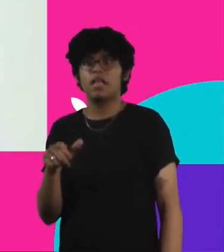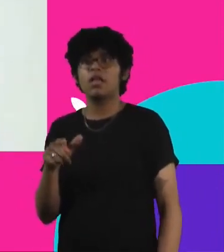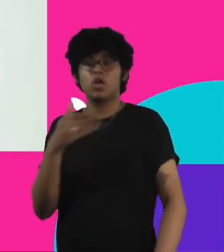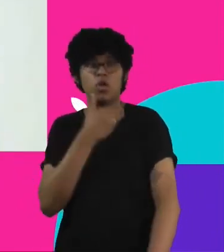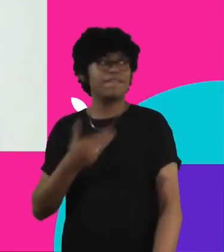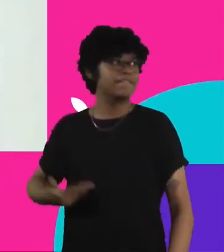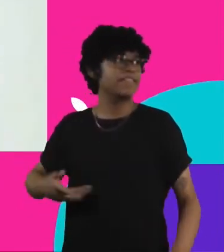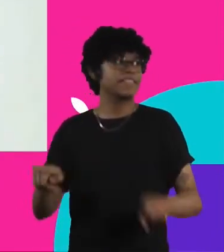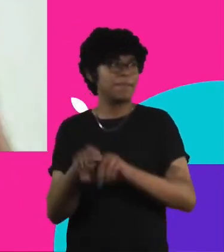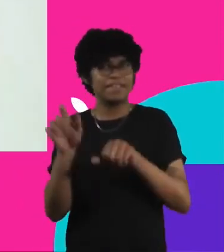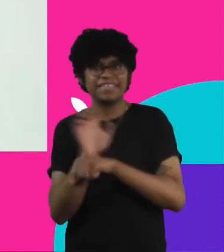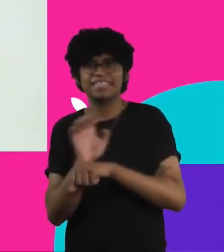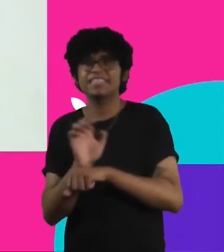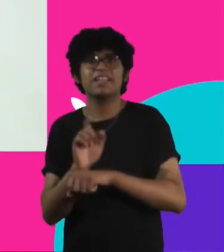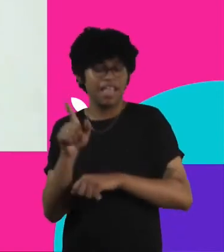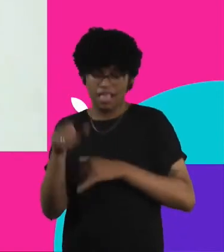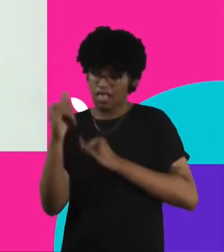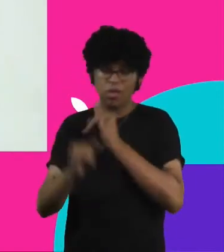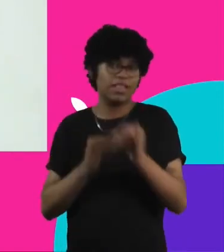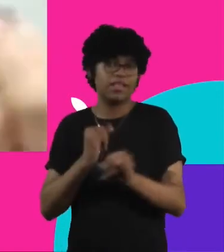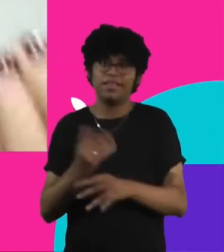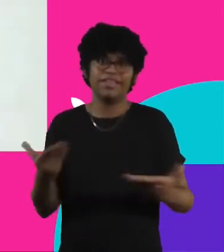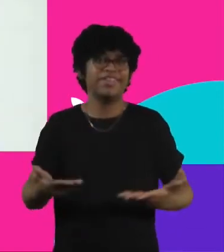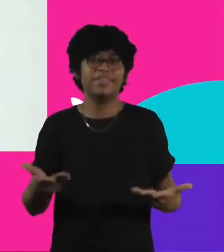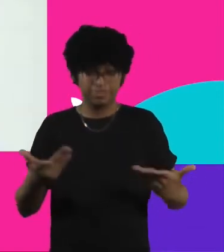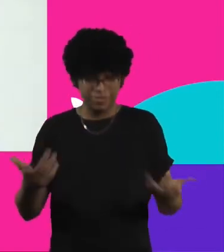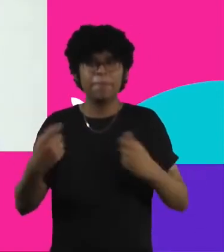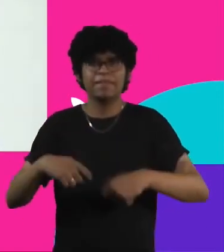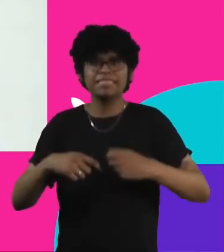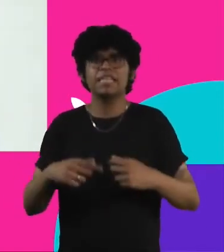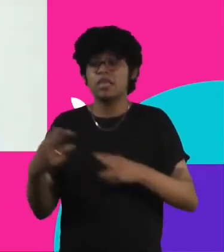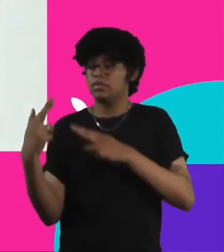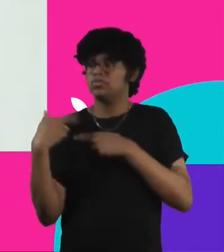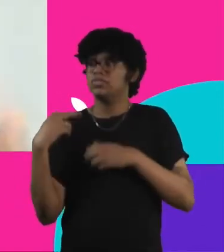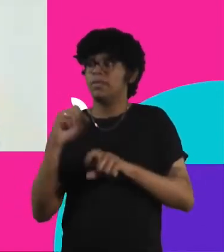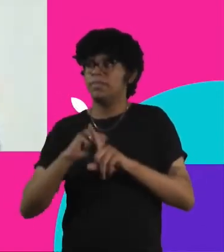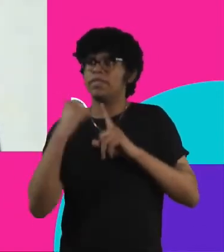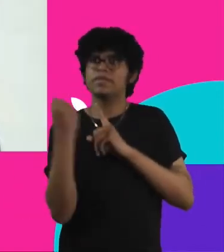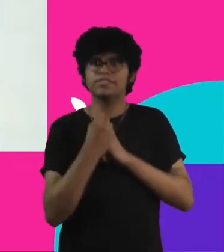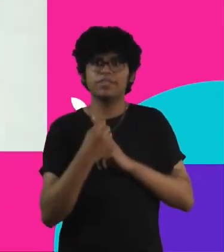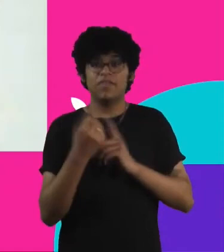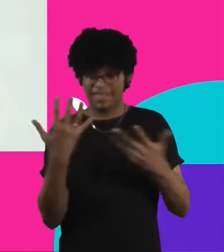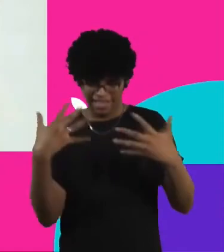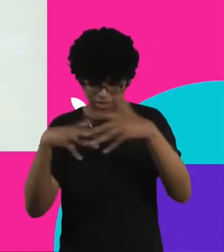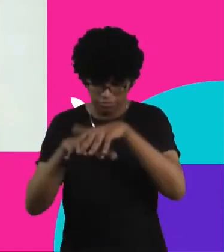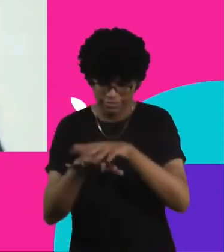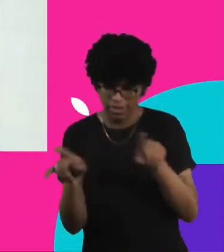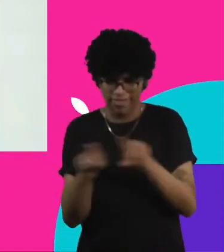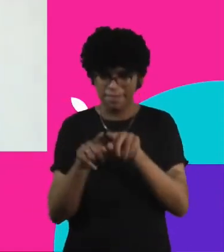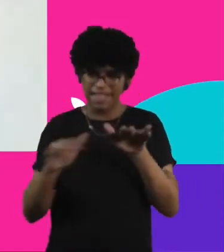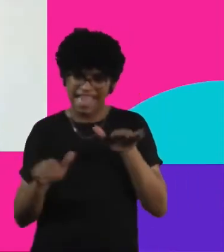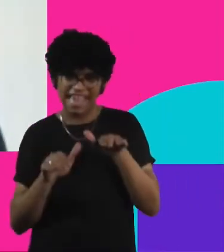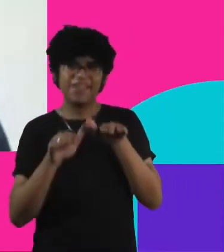estão online. Então, a gente tem uma responsabilidade social, até em termos de inclusão e de equidade,